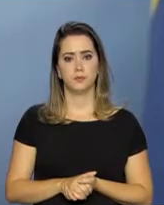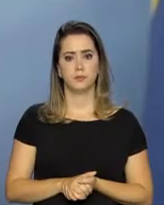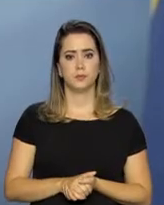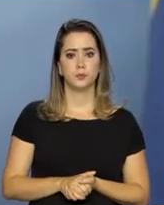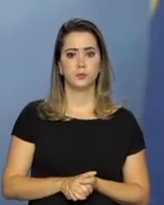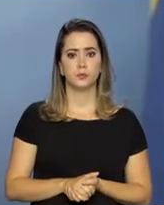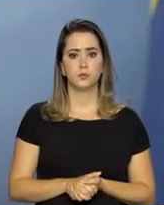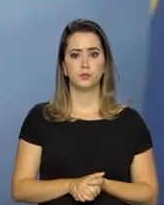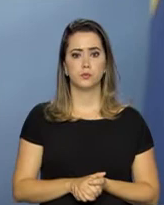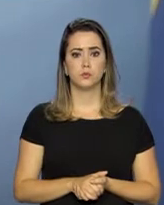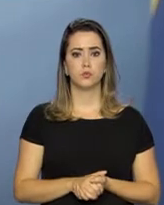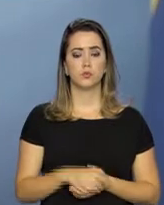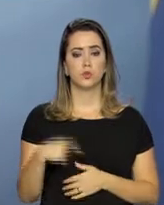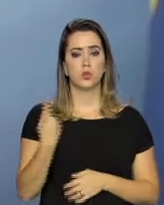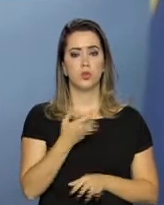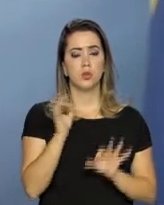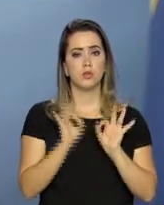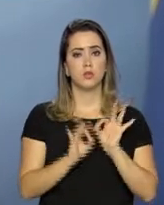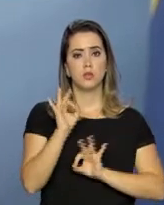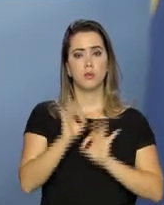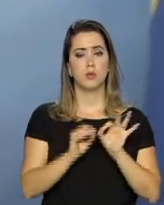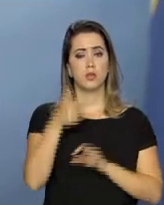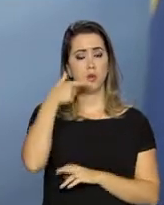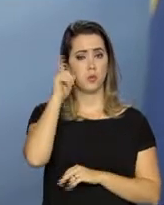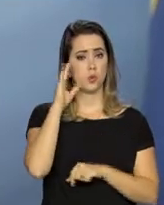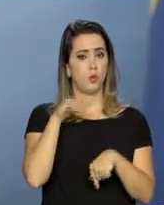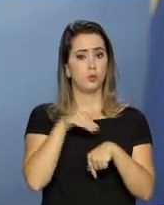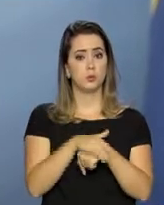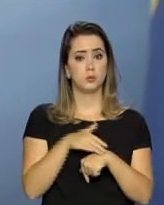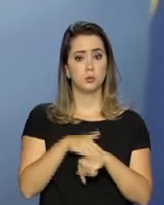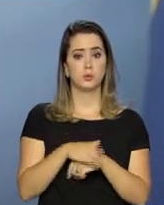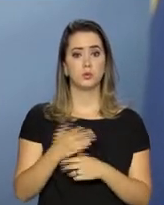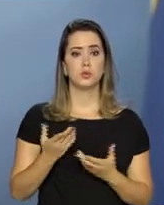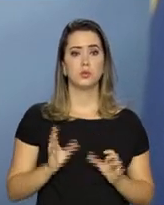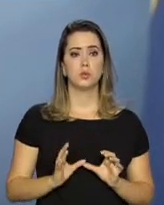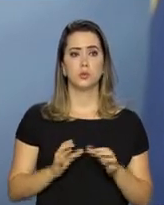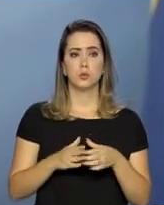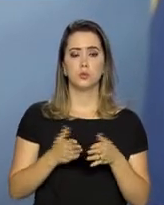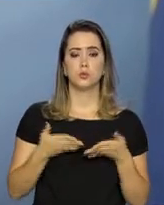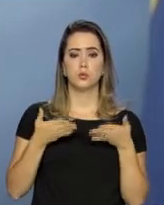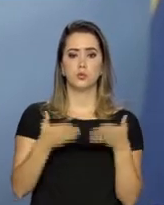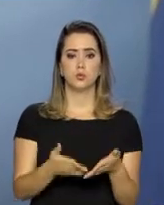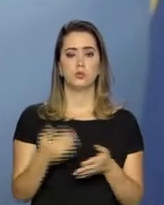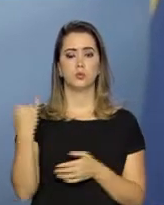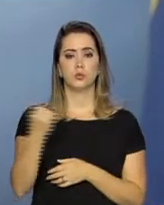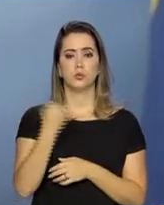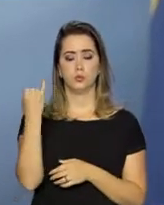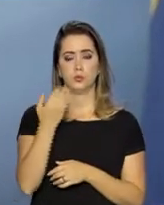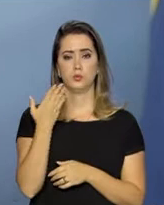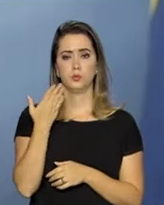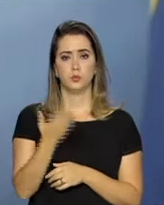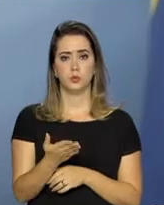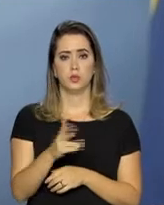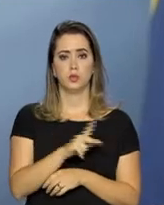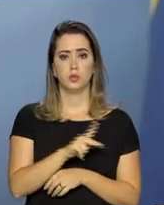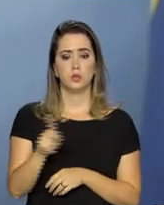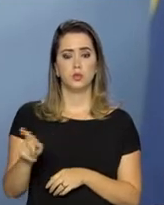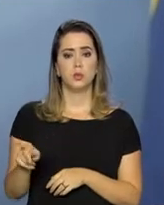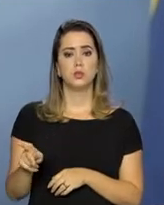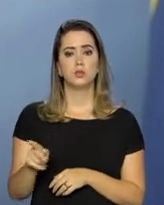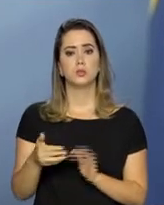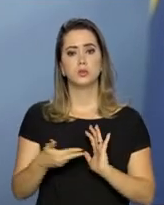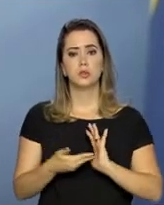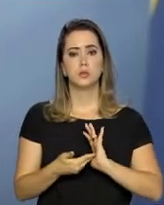ajustamos ontem à noite com uma participação muito expressiva do presidente